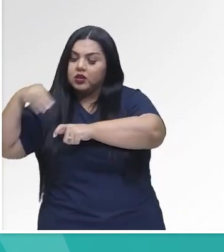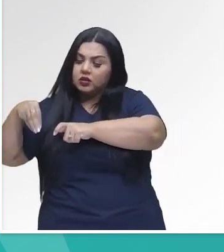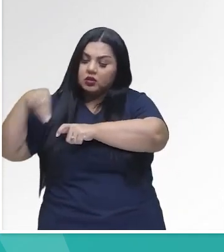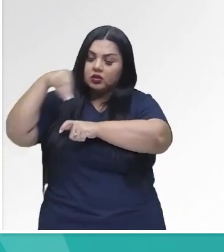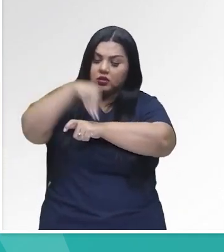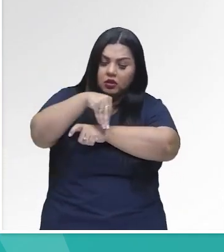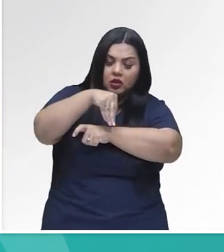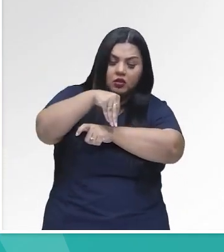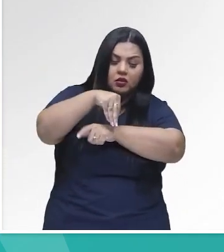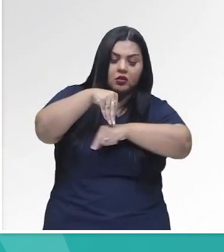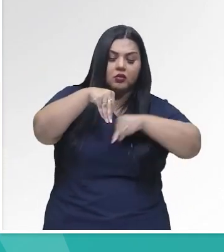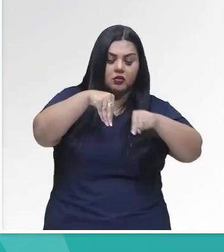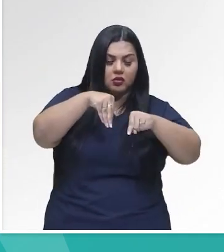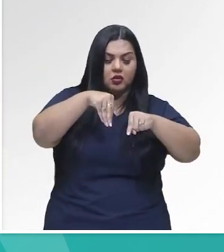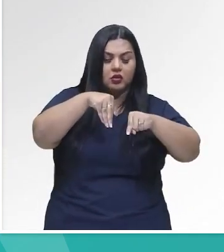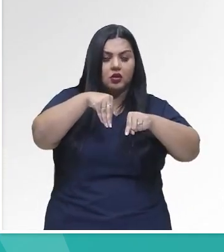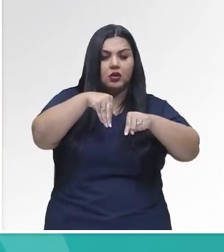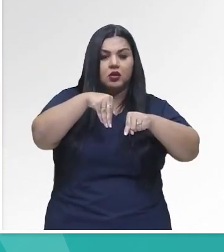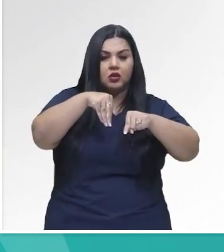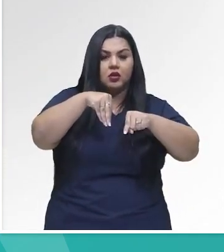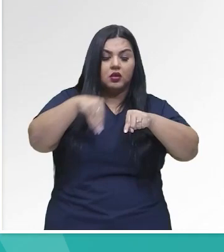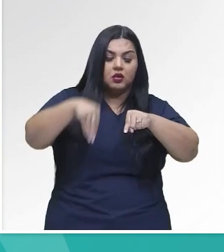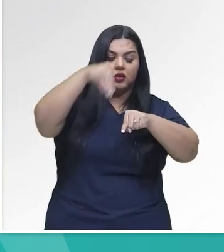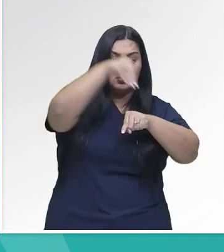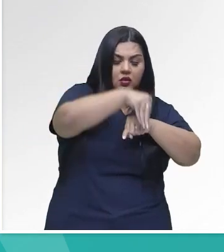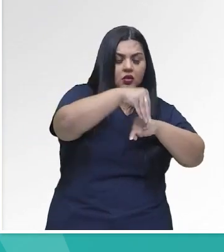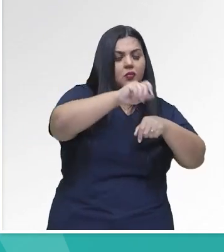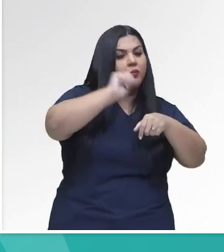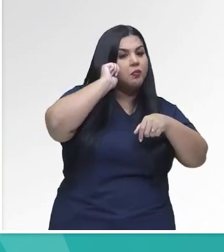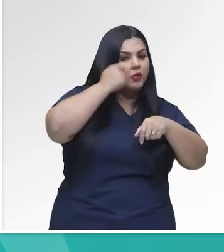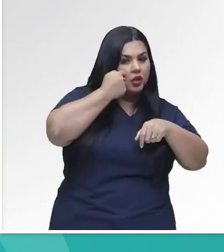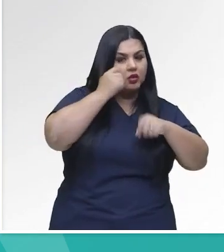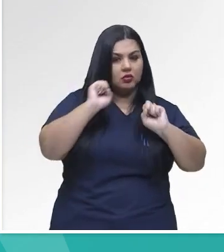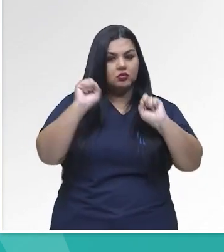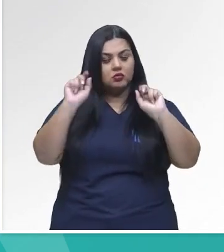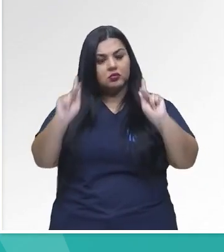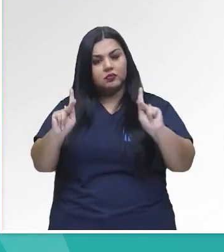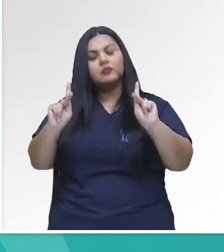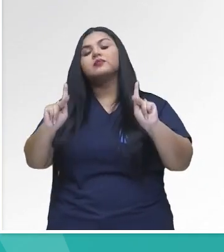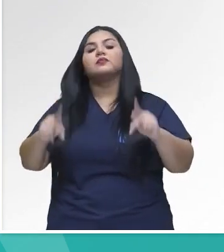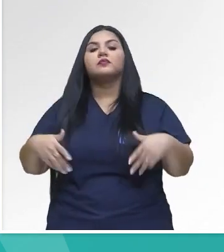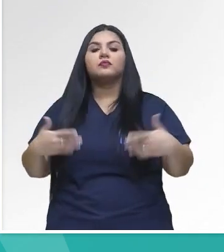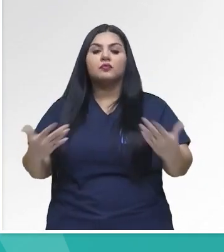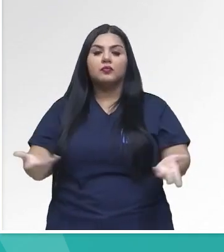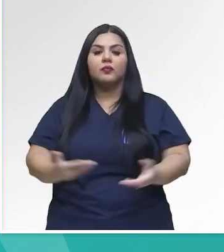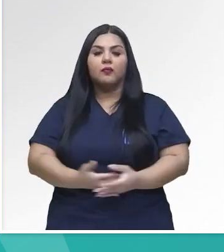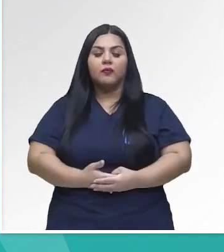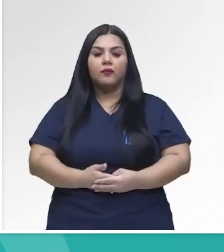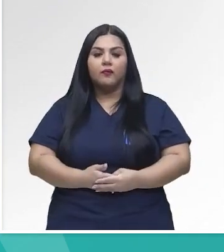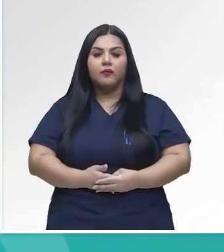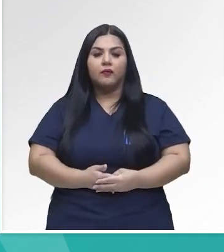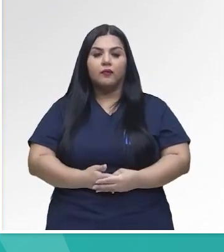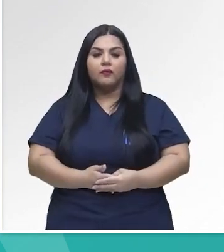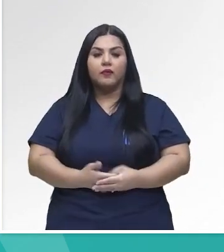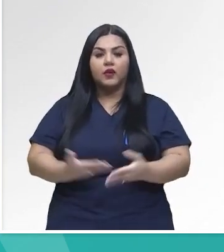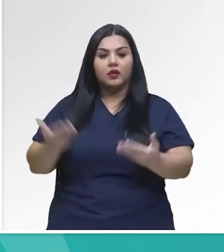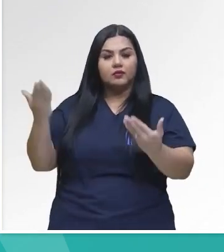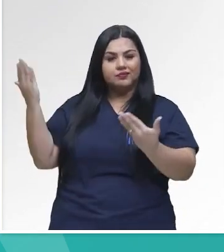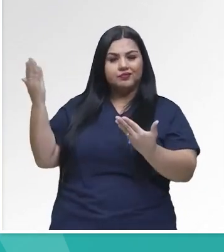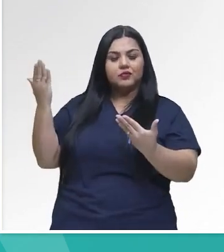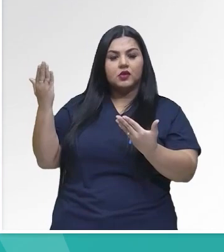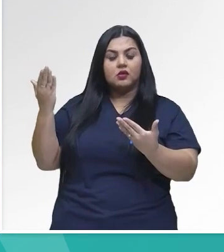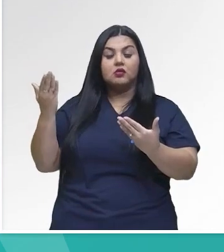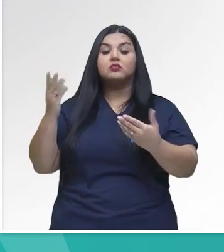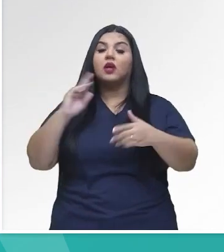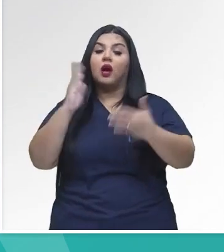vai se deslocar por essas casas pretas, certo? Bom, os bispos, agora